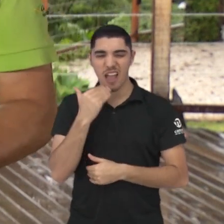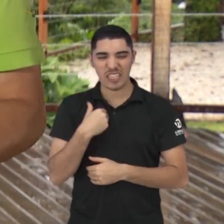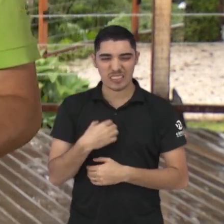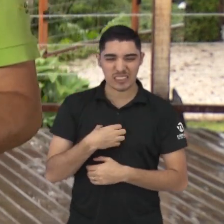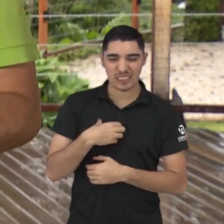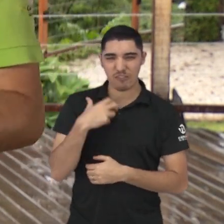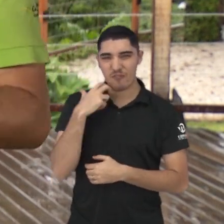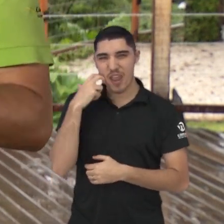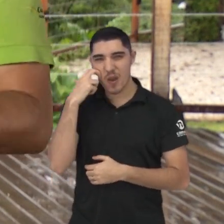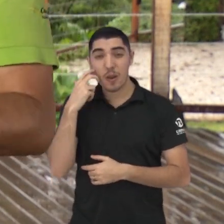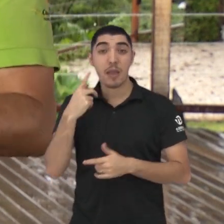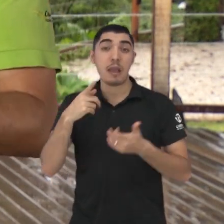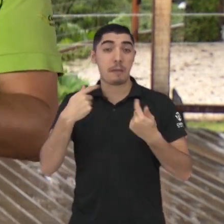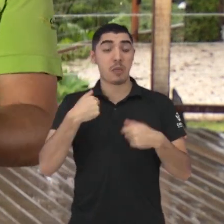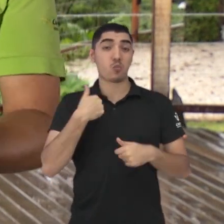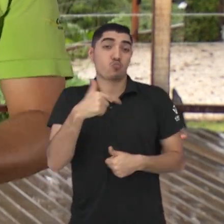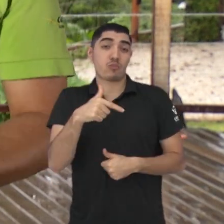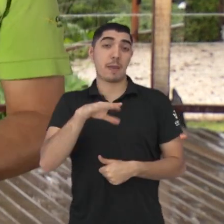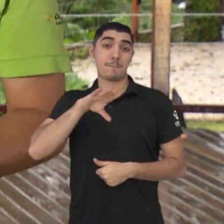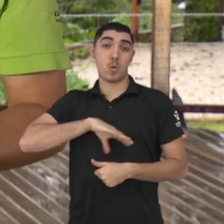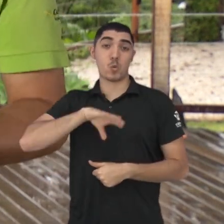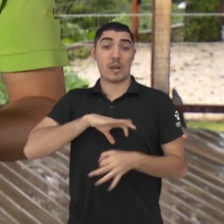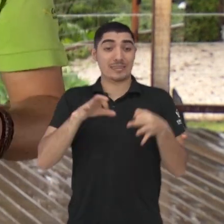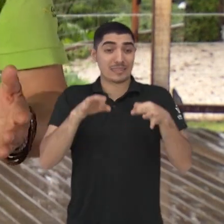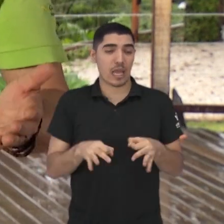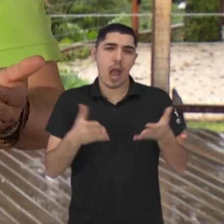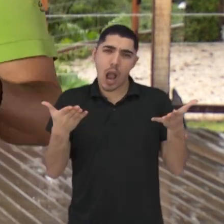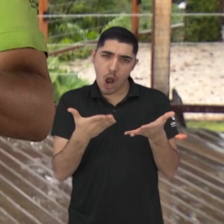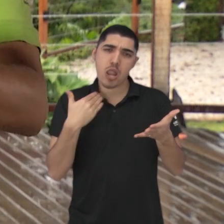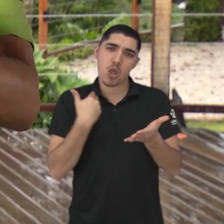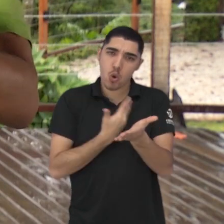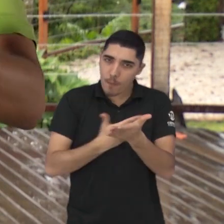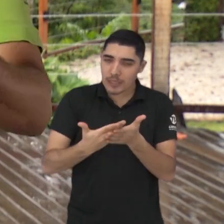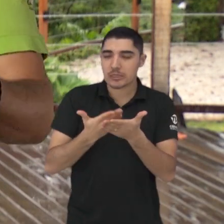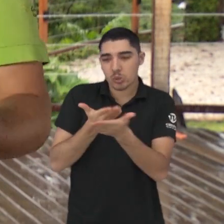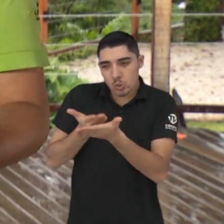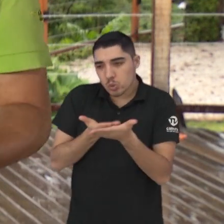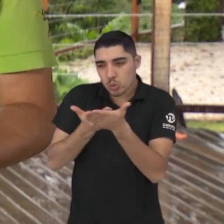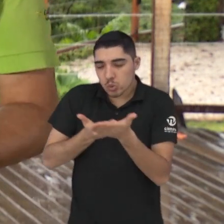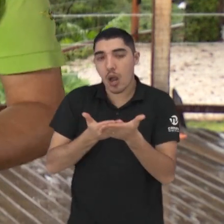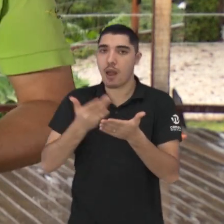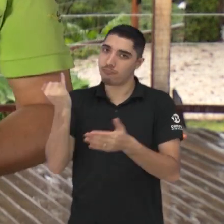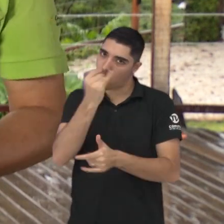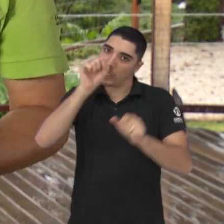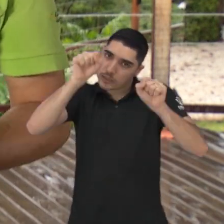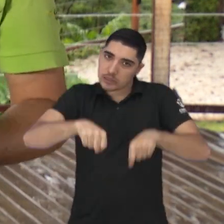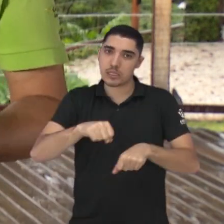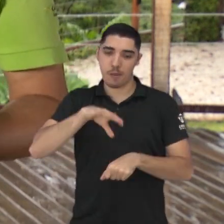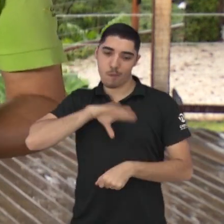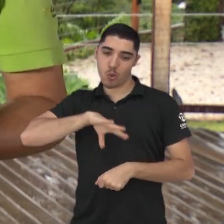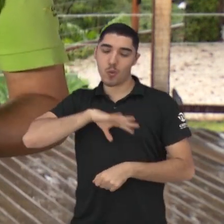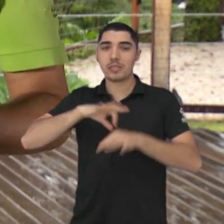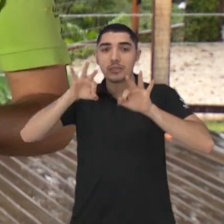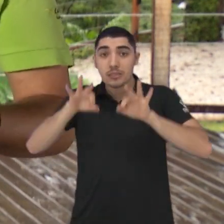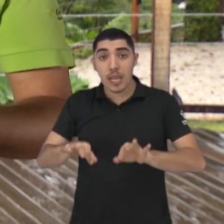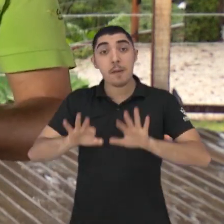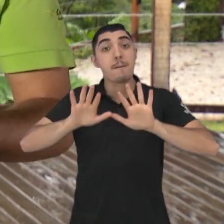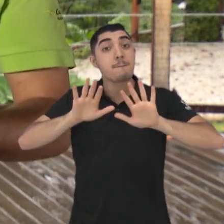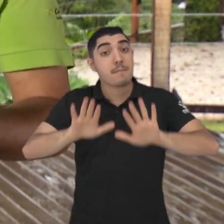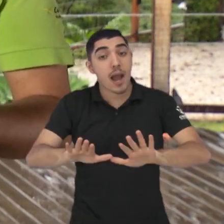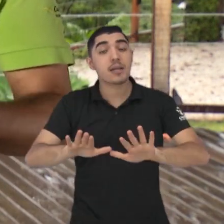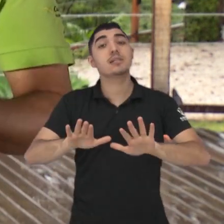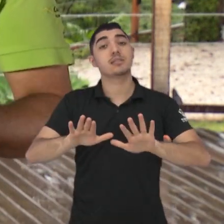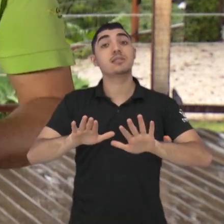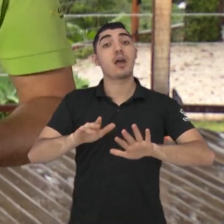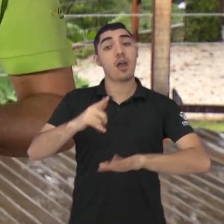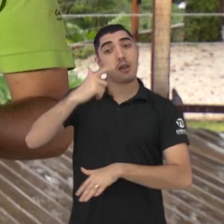tímido, E tem o português certinho. Hoje você tem que ter o português certo, é importante, mas